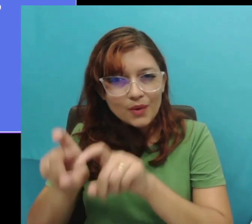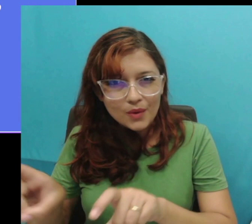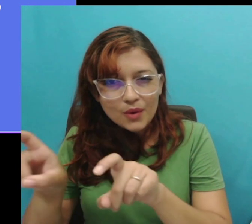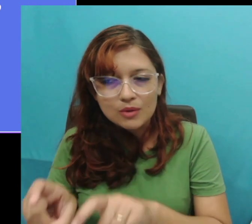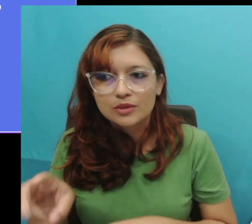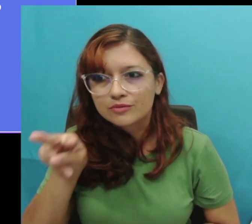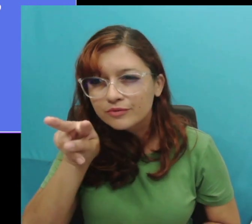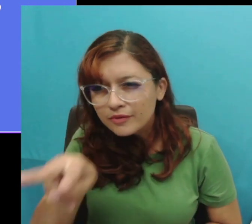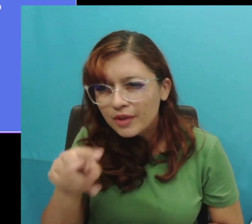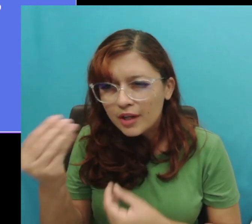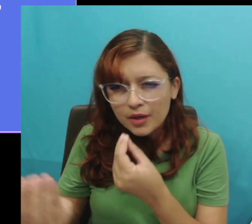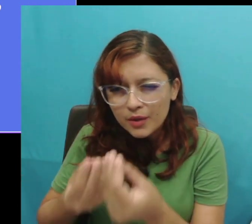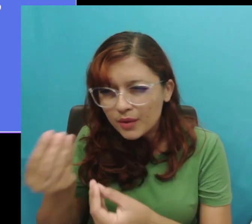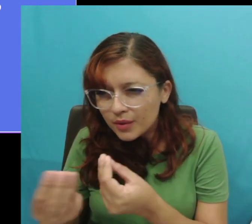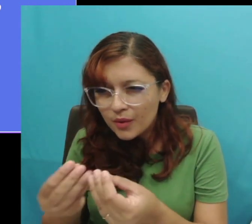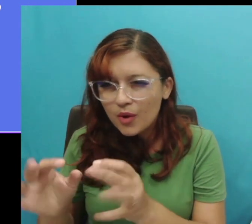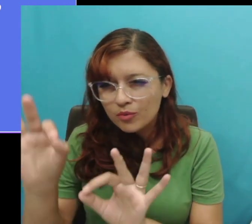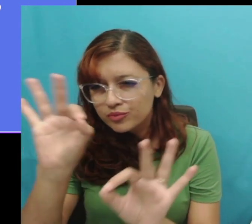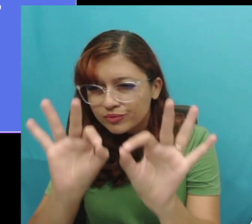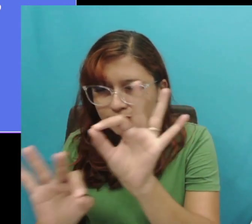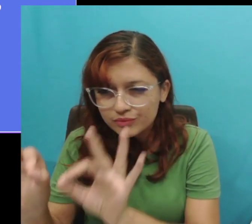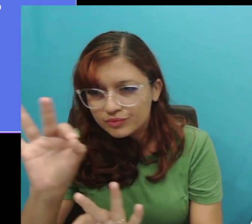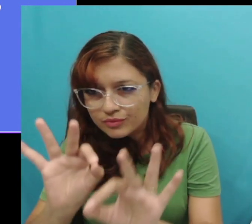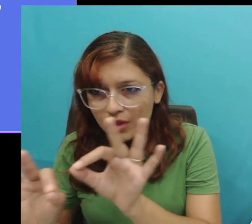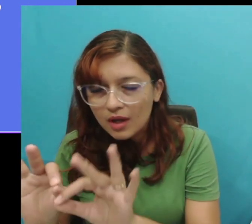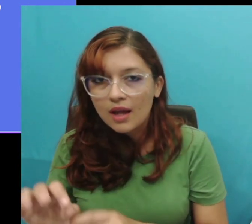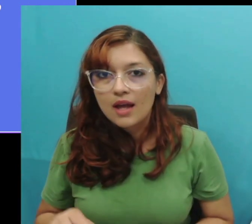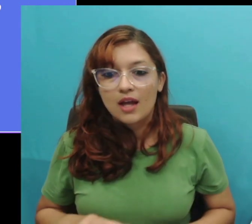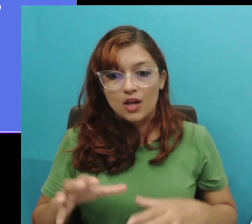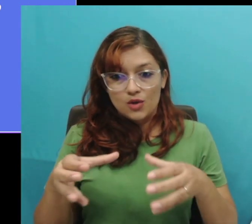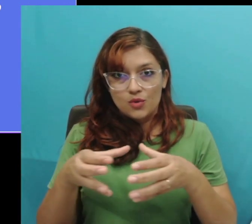teórica, teve o uso do simulador.